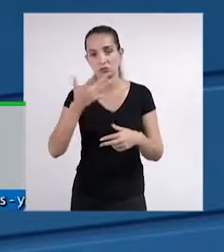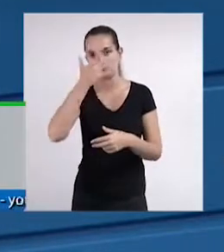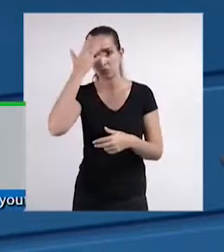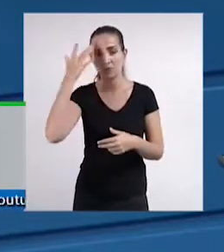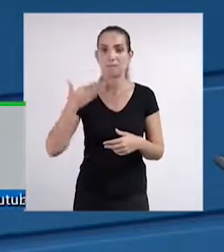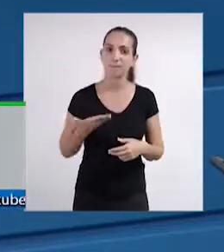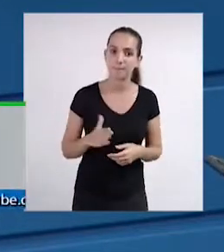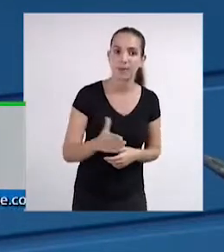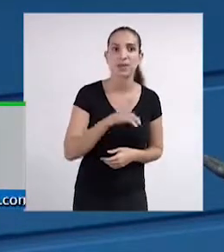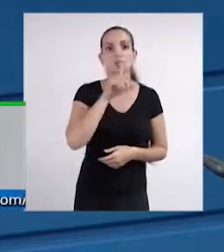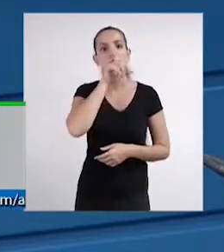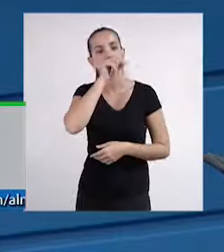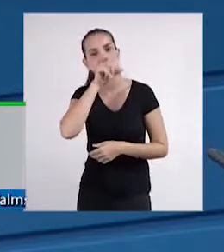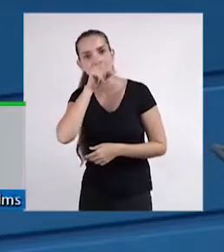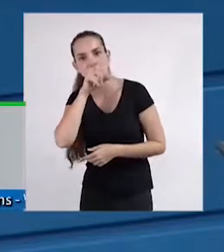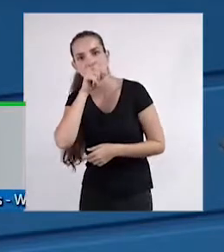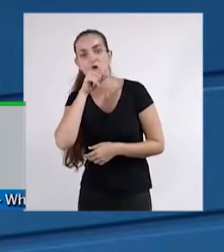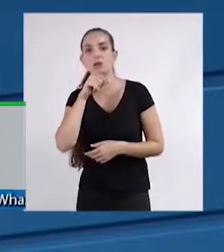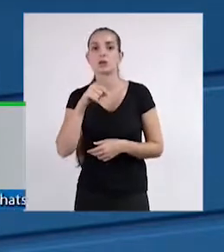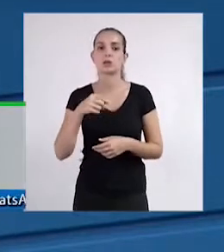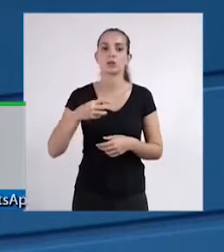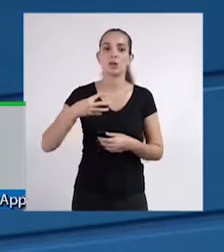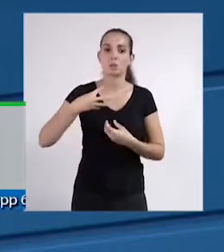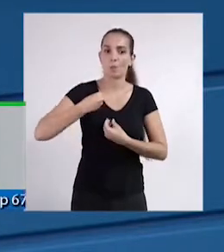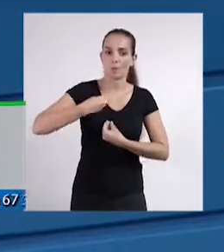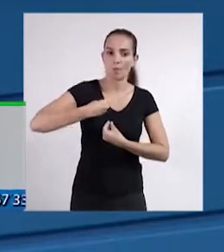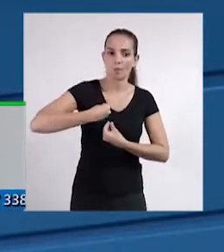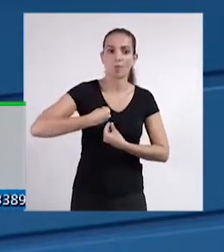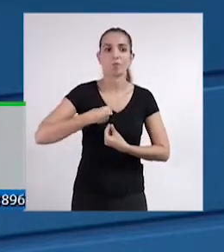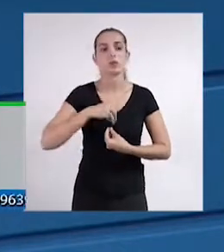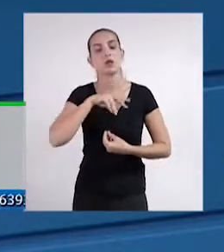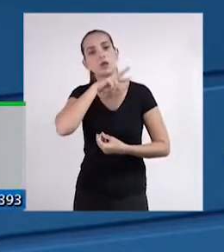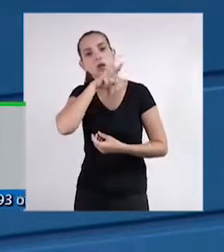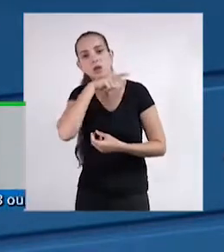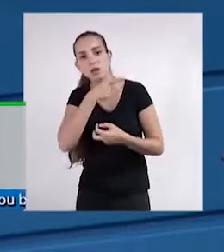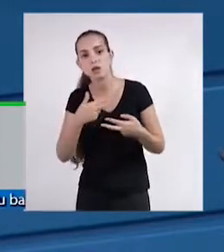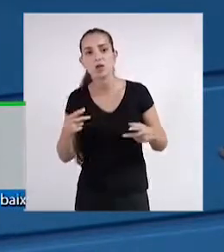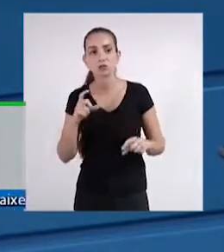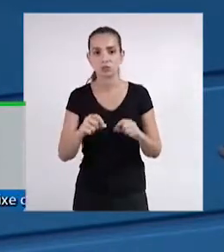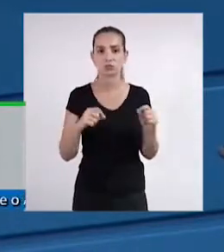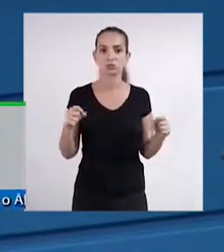aves, peixes, né, anfíbios, répteis, teve uma queda de